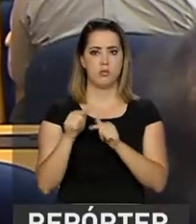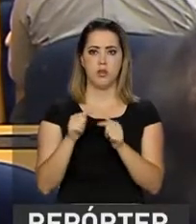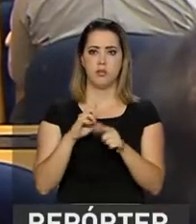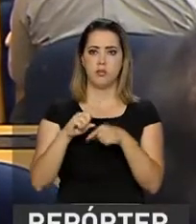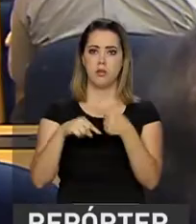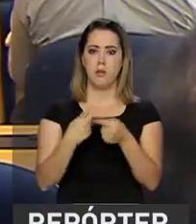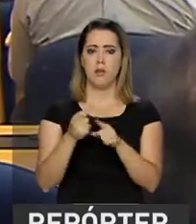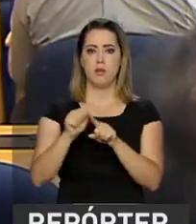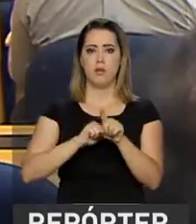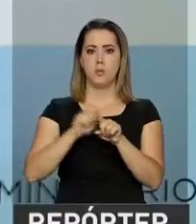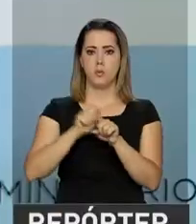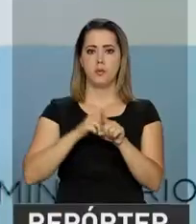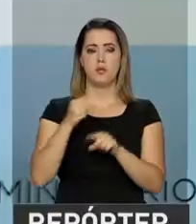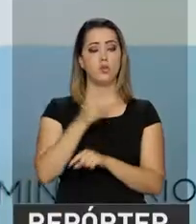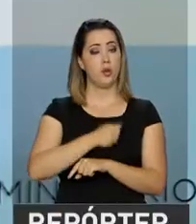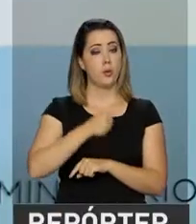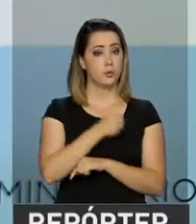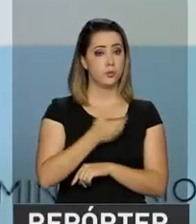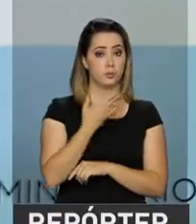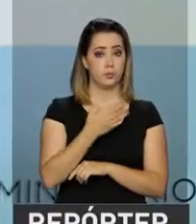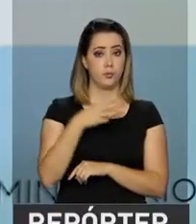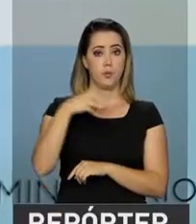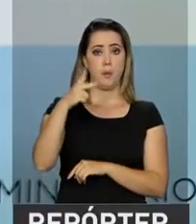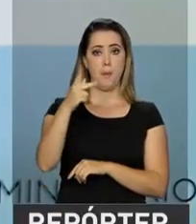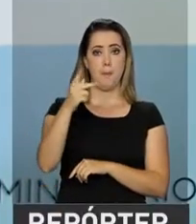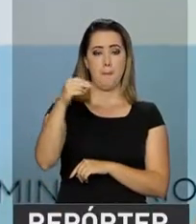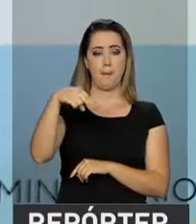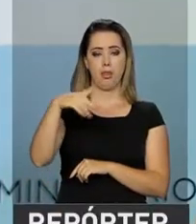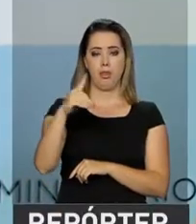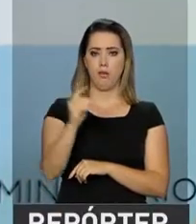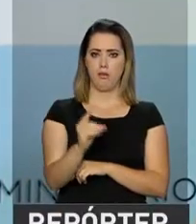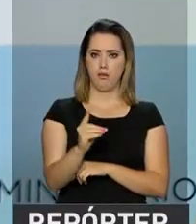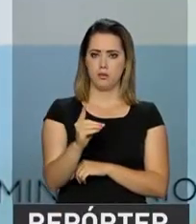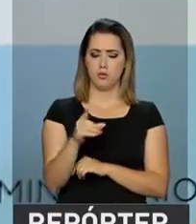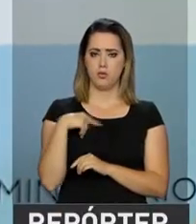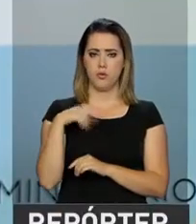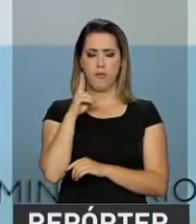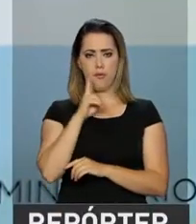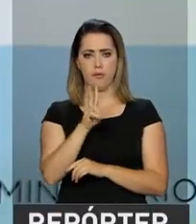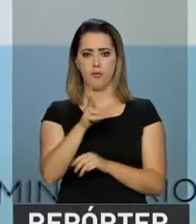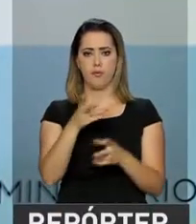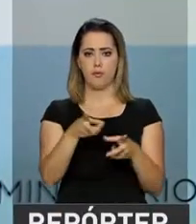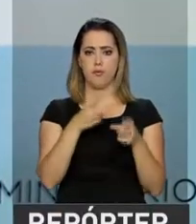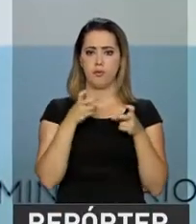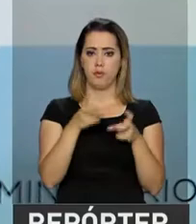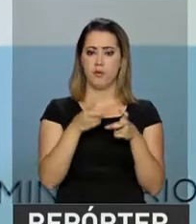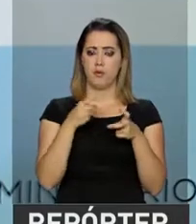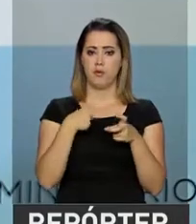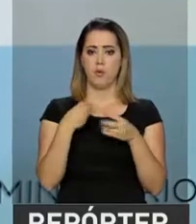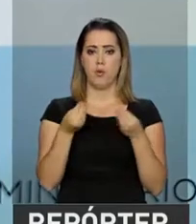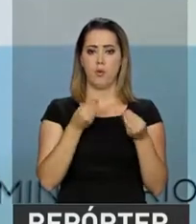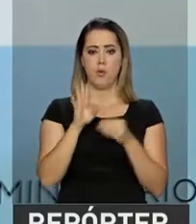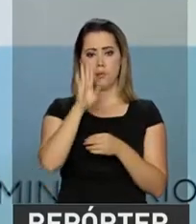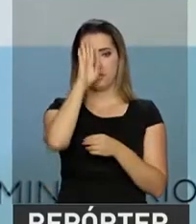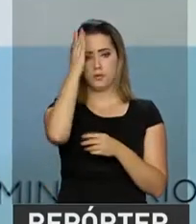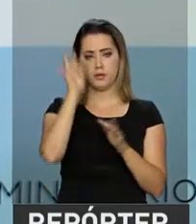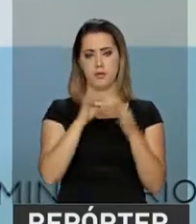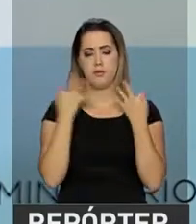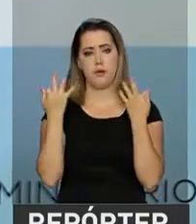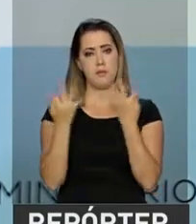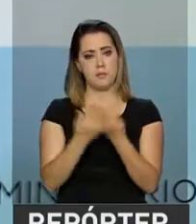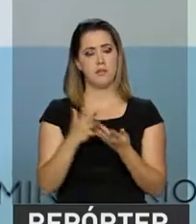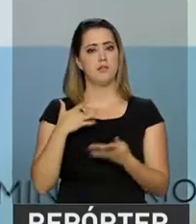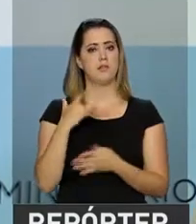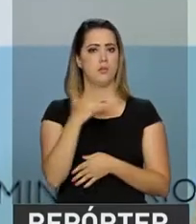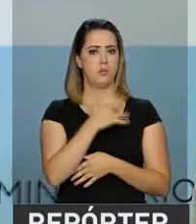final do mês de agosto o texto assinado ela prevê uma priorização da estratégia saúde da família o aumento de cobertura total